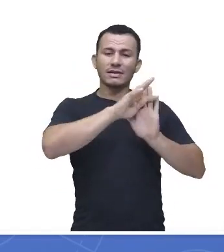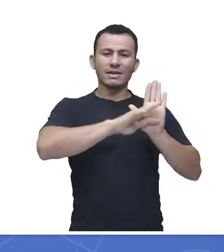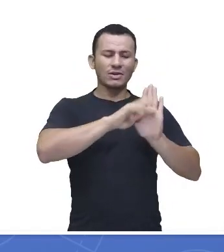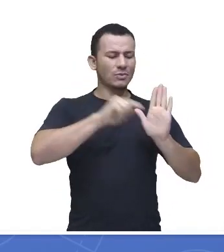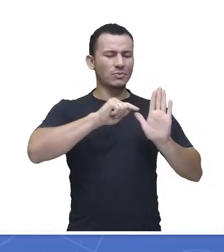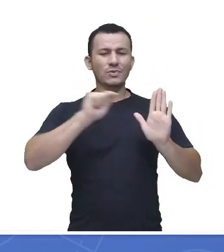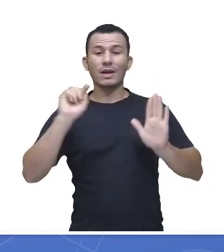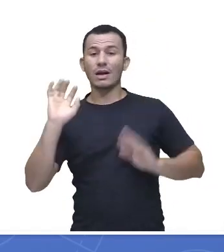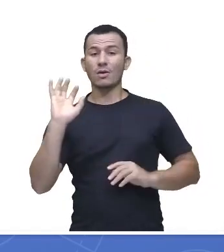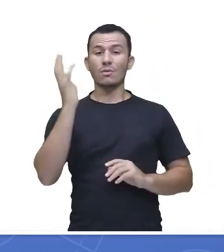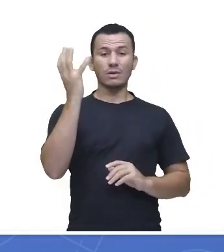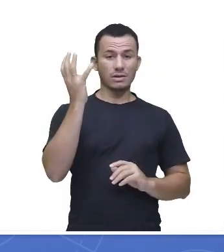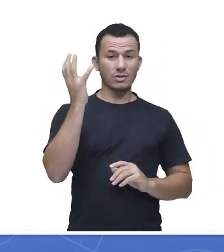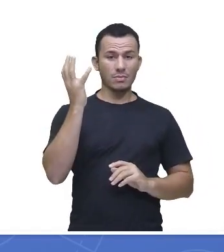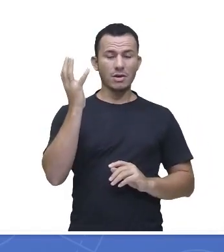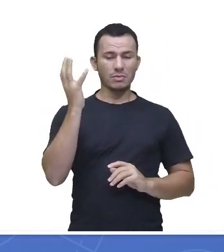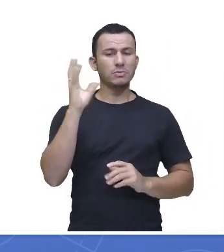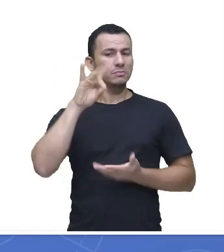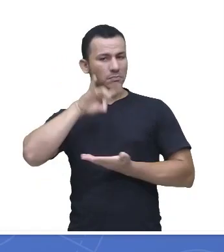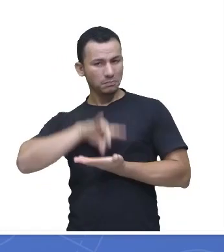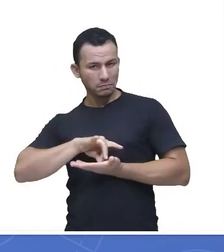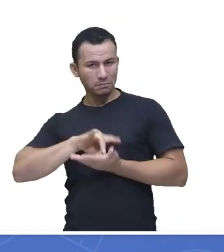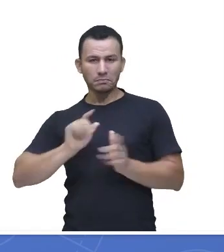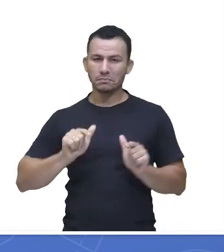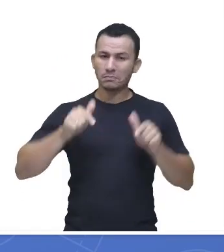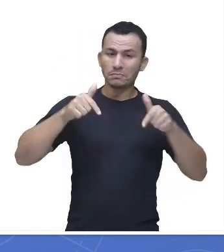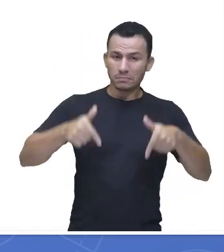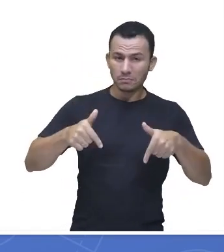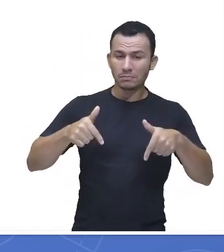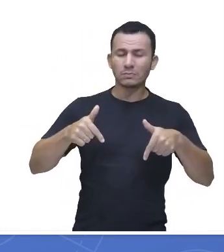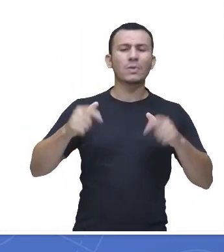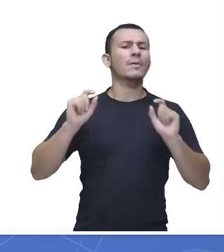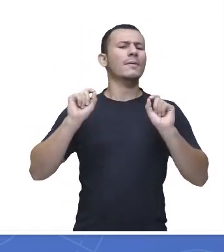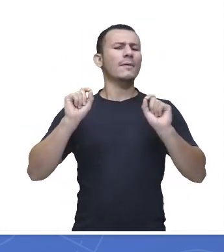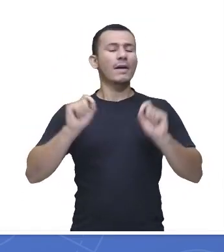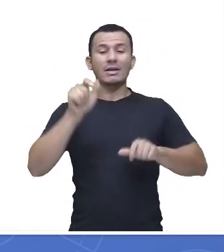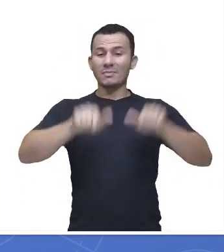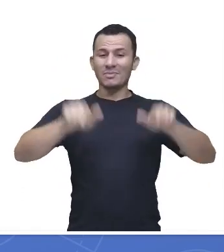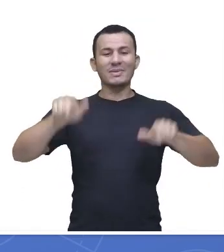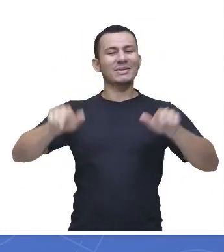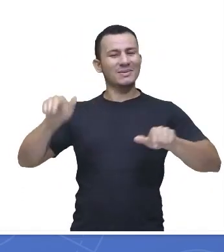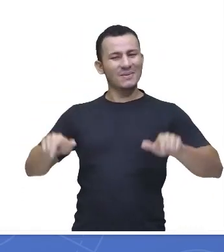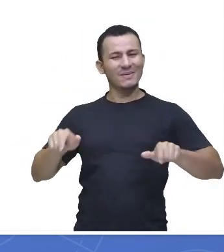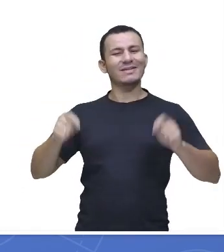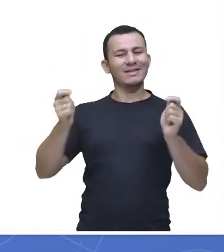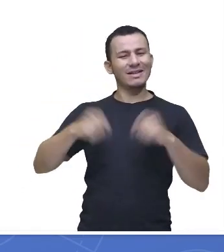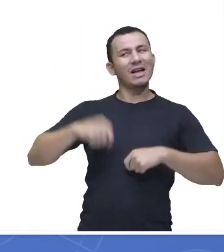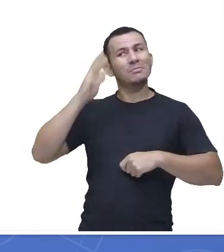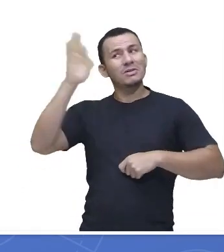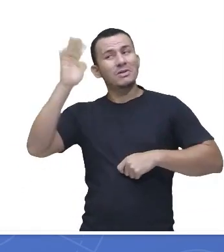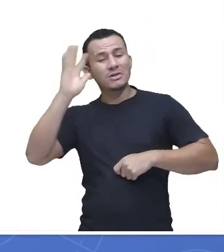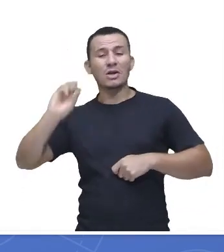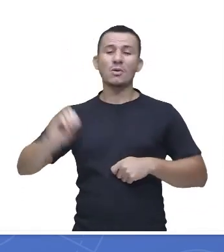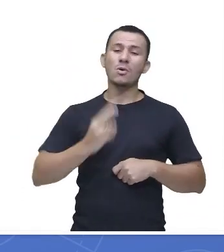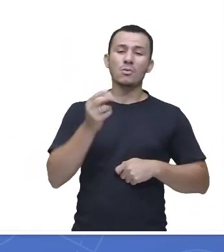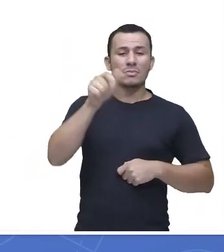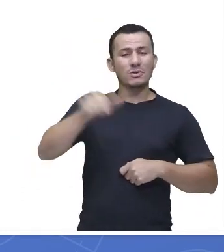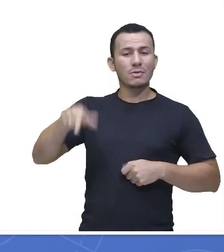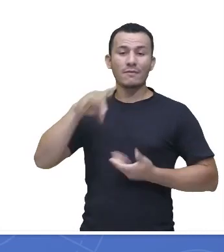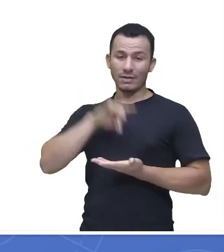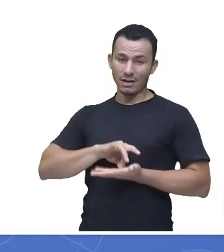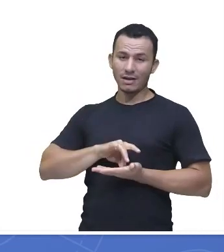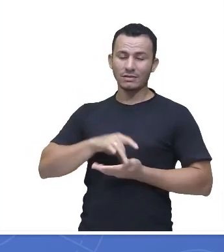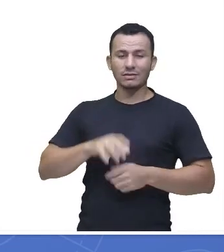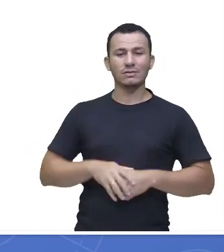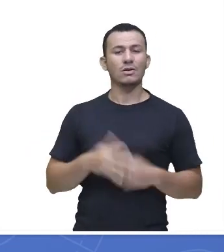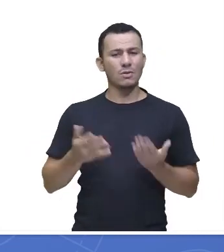de acontecimentos e fatos, ações realizadas por personagens que podem ser fictícios ou reais. Então, os